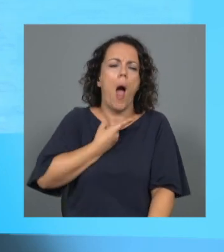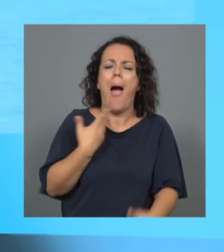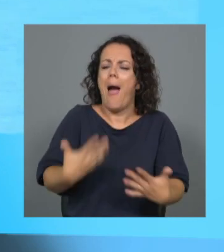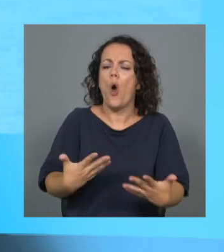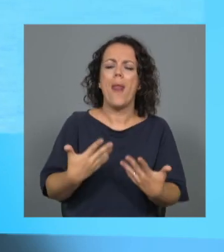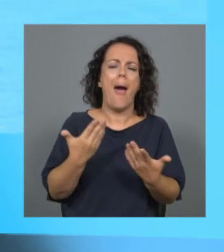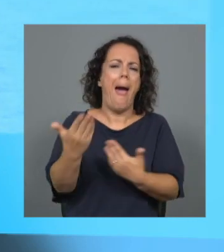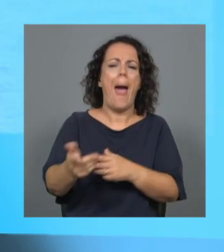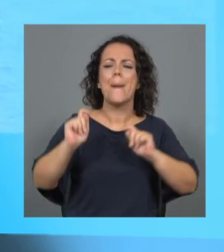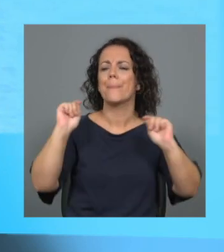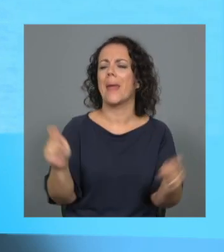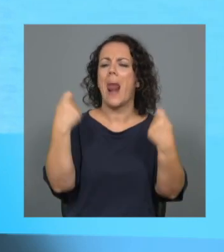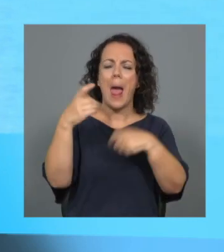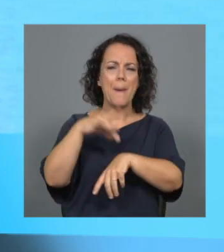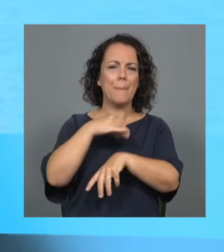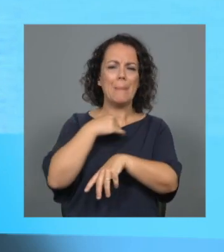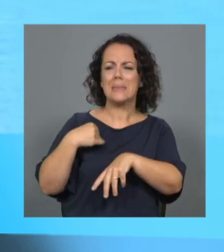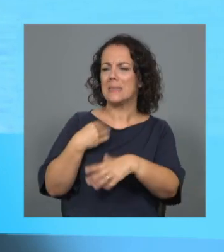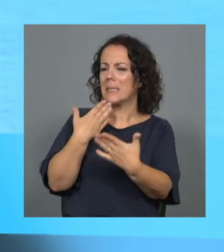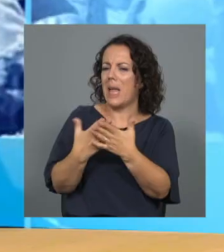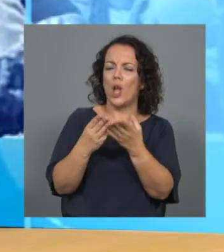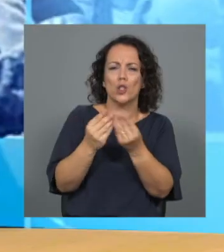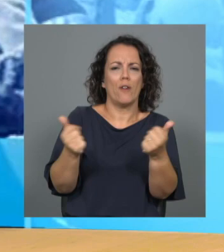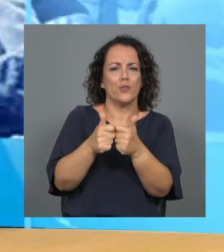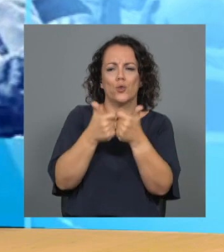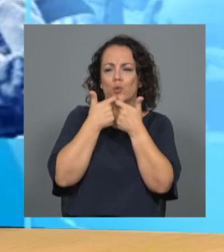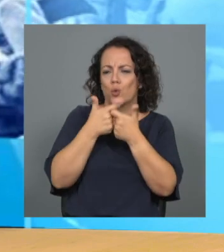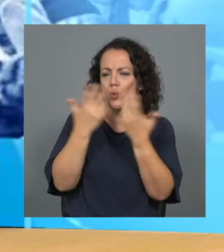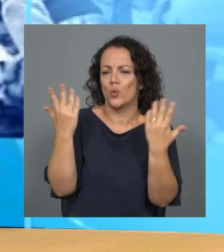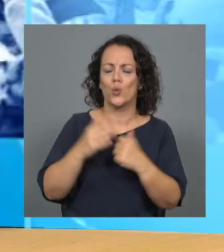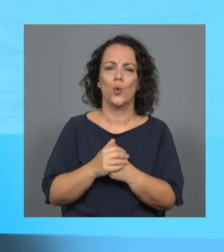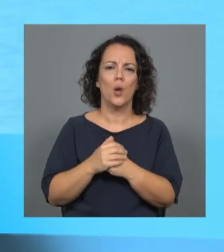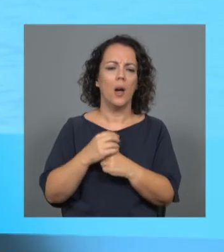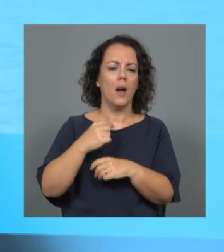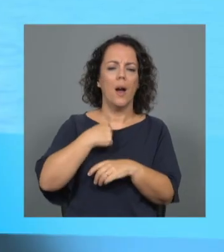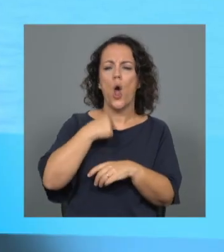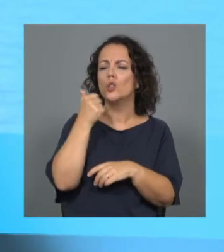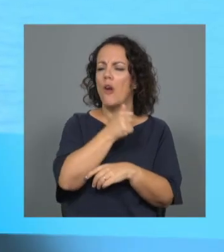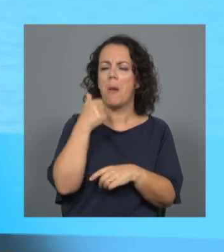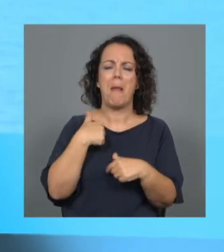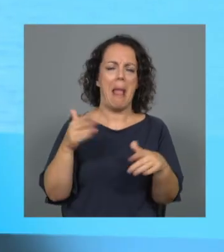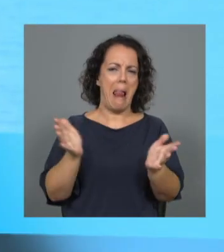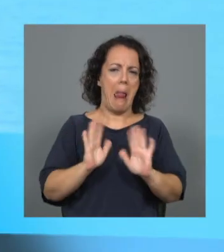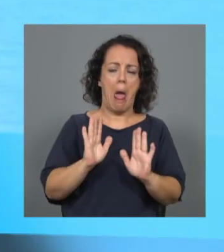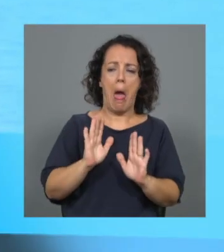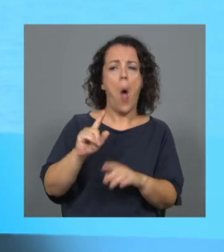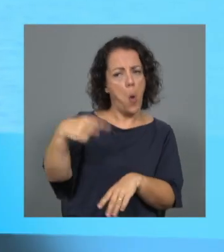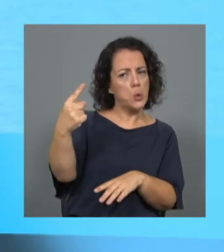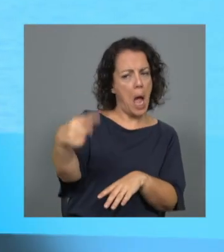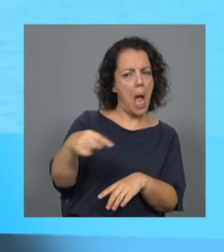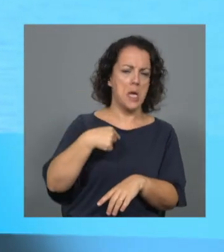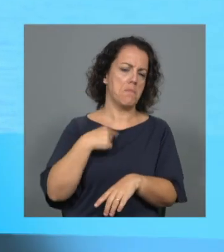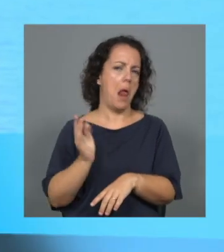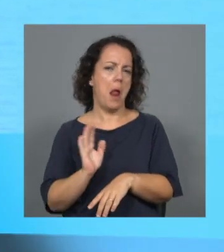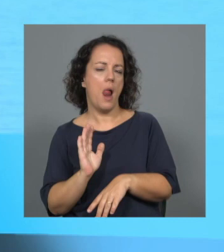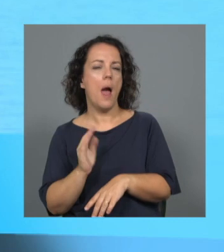milagrosas para tudo. A medicina vai resolver todos os problemas, não nos vamos confrontar com o sofrimento, isso acontece aos outros, mas a verdade é